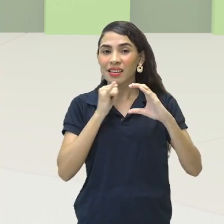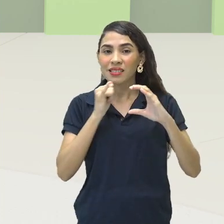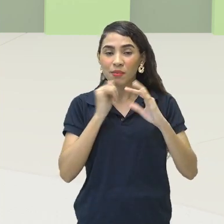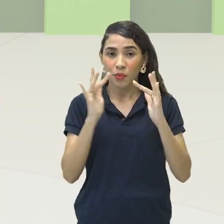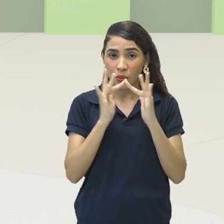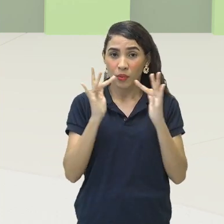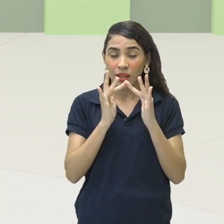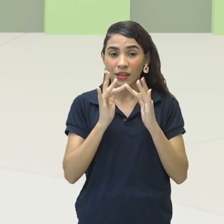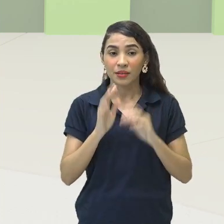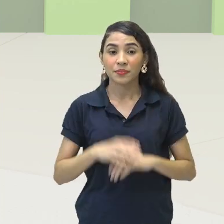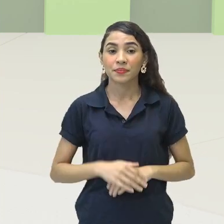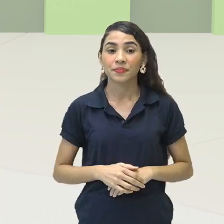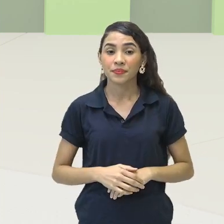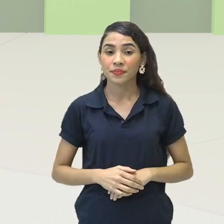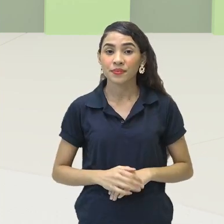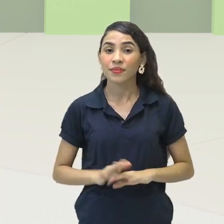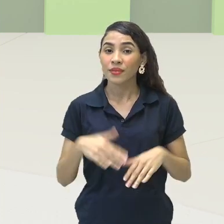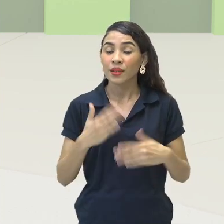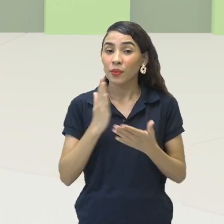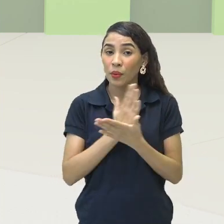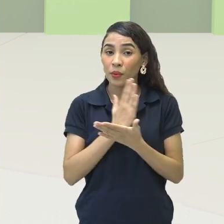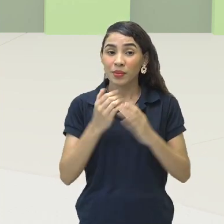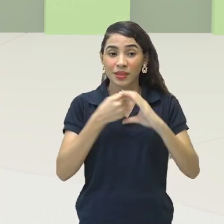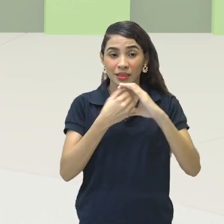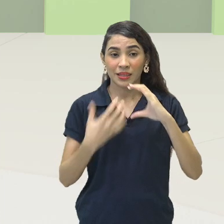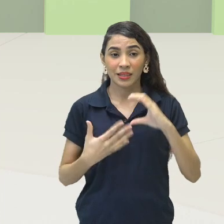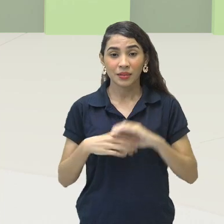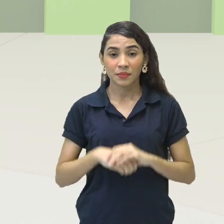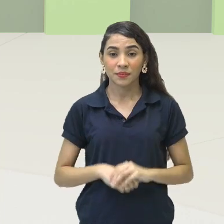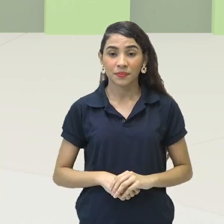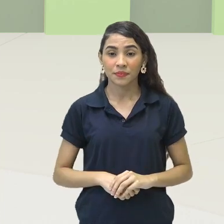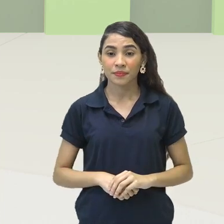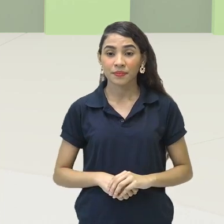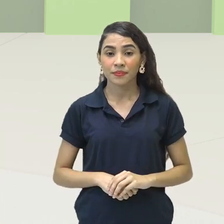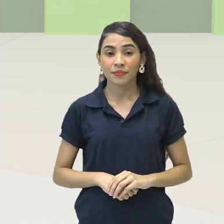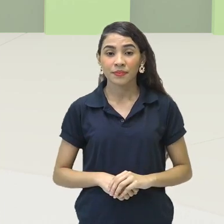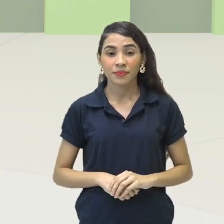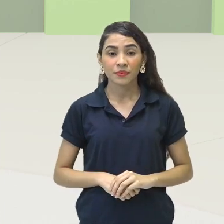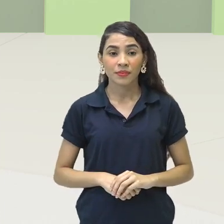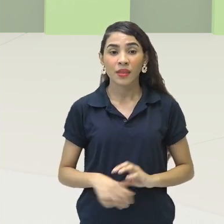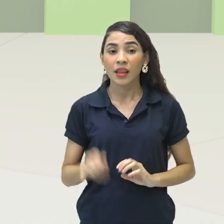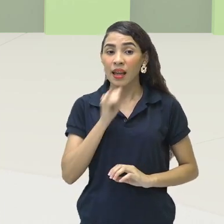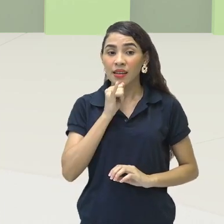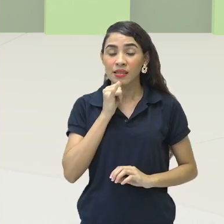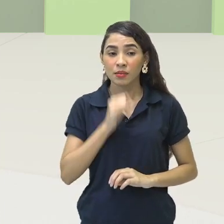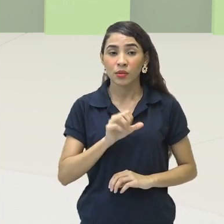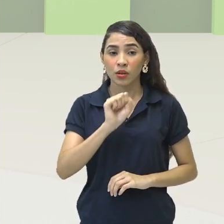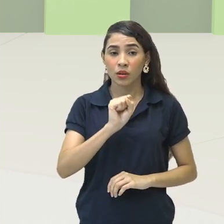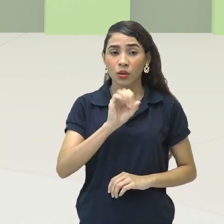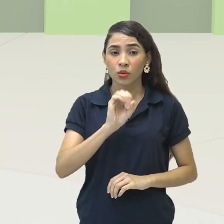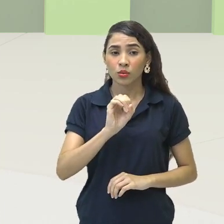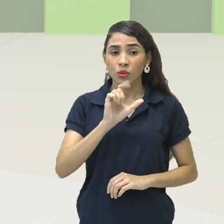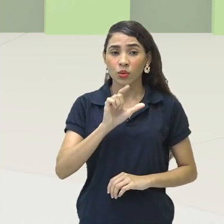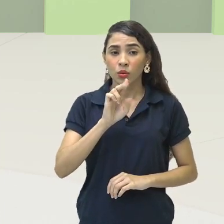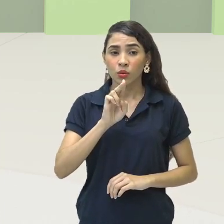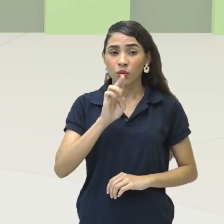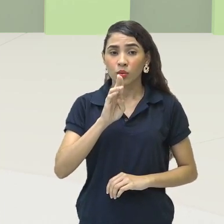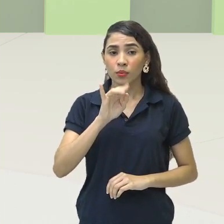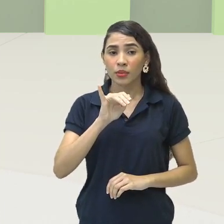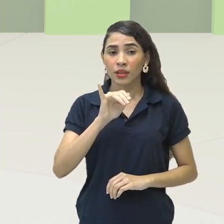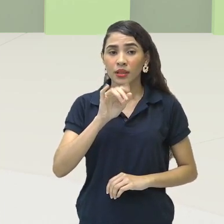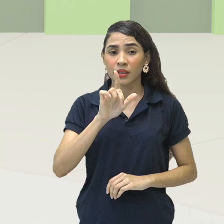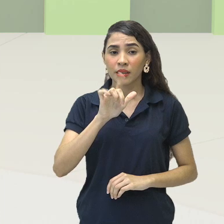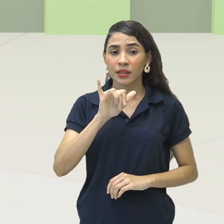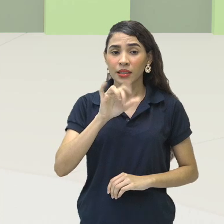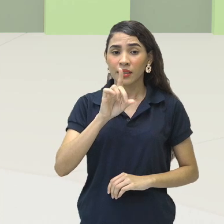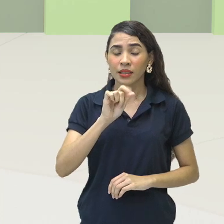tá? Então vamos ver aqui algumas propriedades. Por exemplo, em questão de solubilidade, né, a